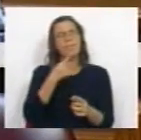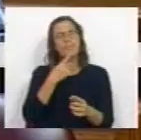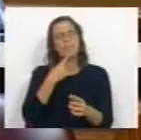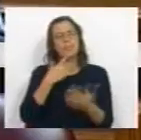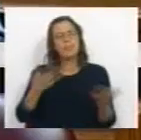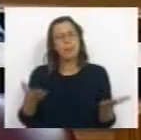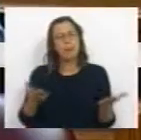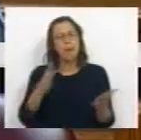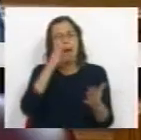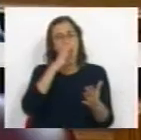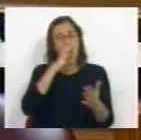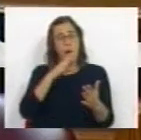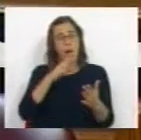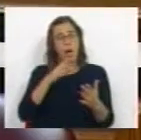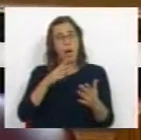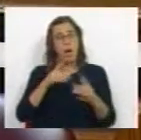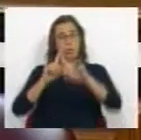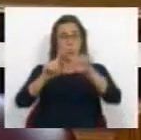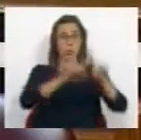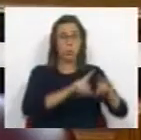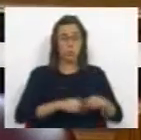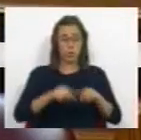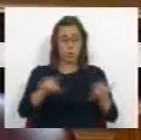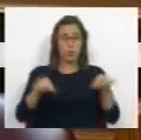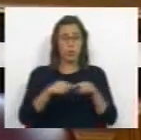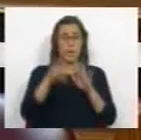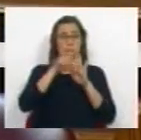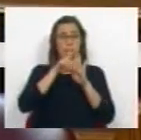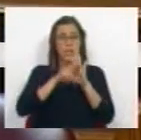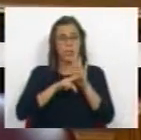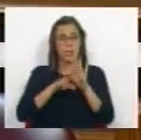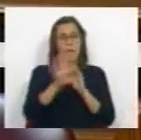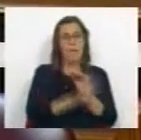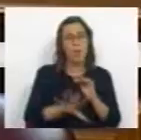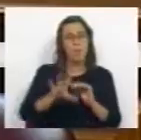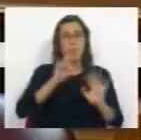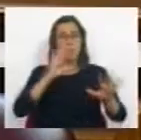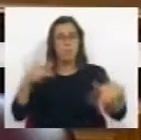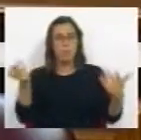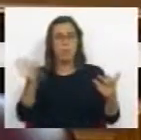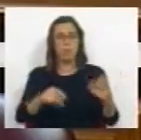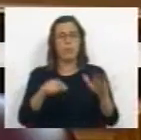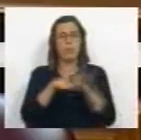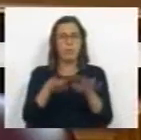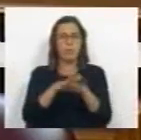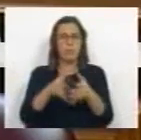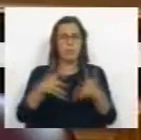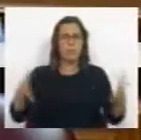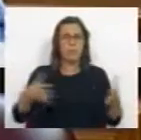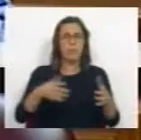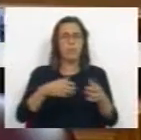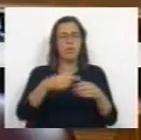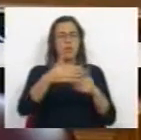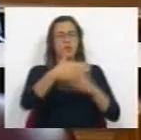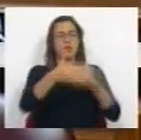perceber se os diferentes regimes de exploração possíveis de ocorrer, seja a cultura extensiva, seja a